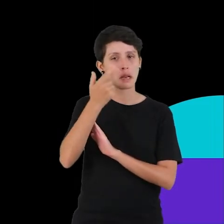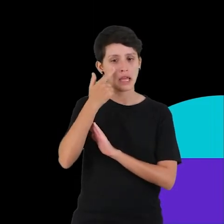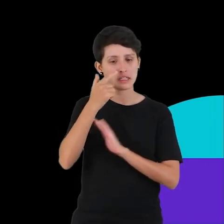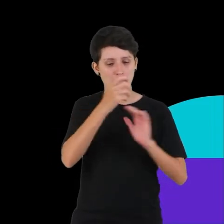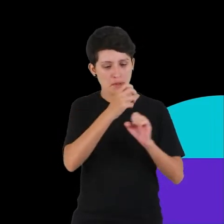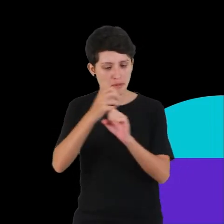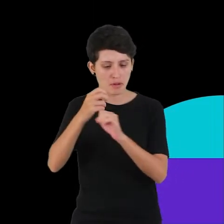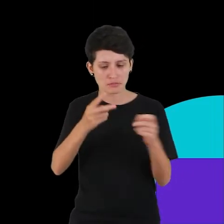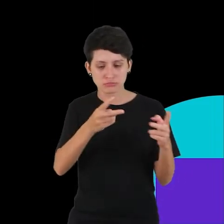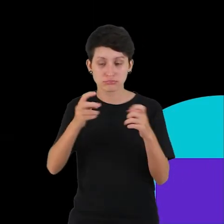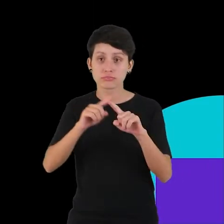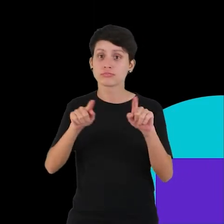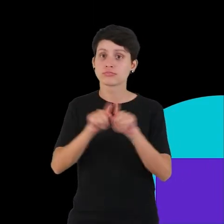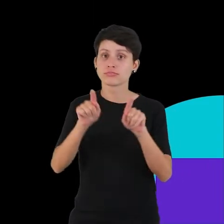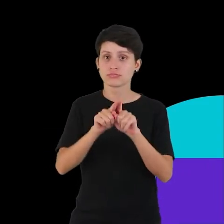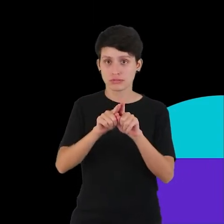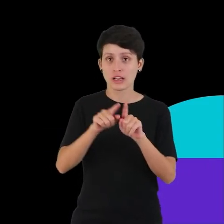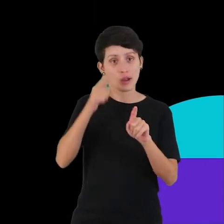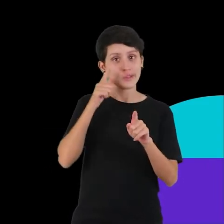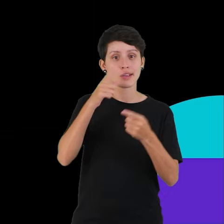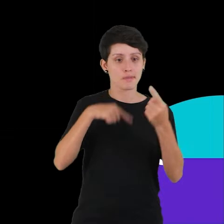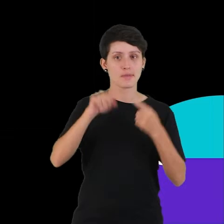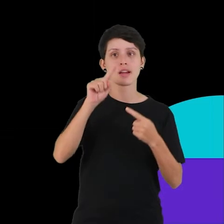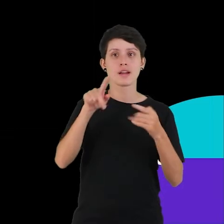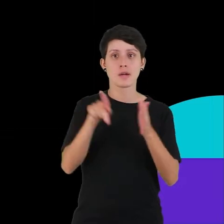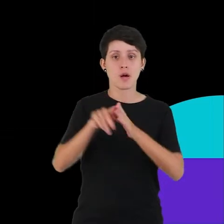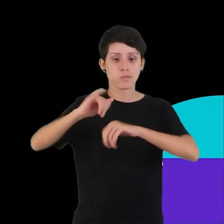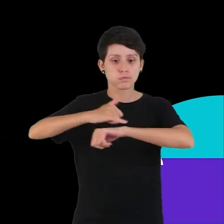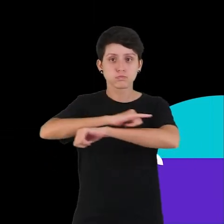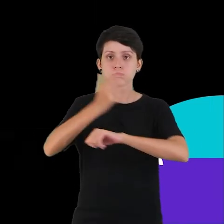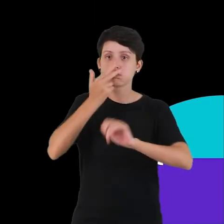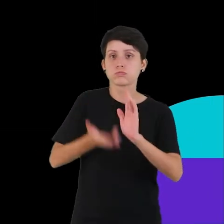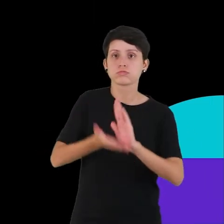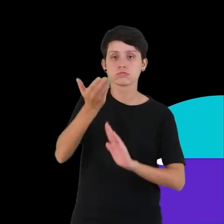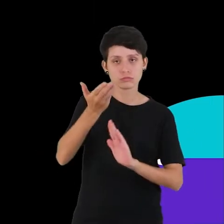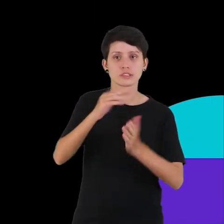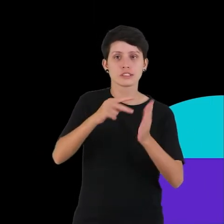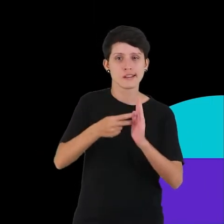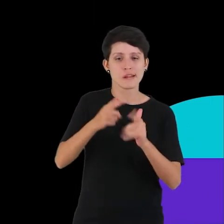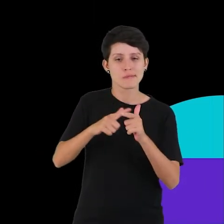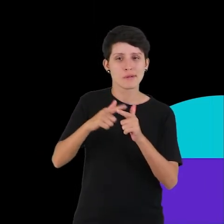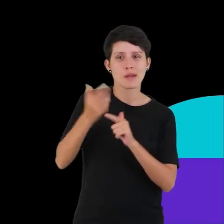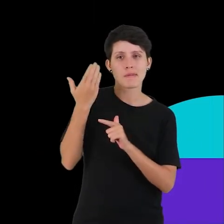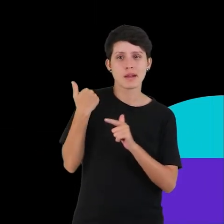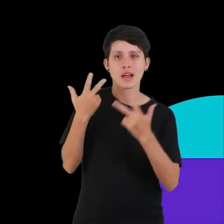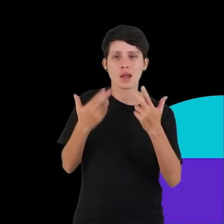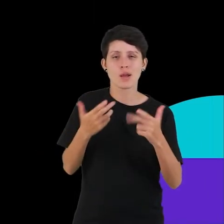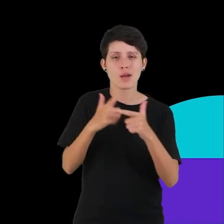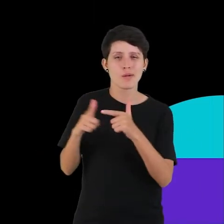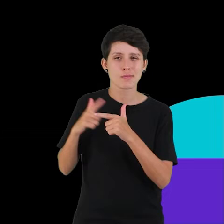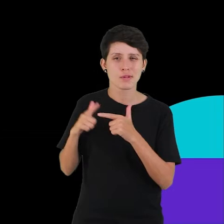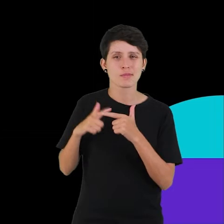obesidade. Então, um problema anterior, que era um problema de subnutrição, né, de falta